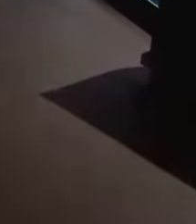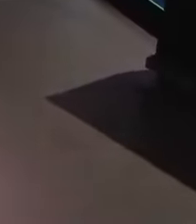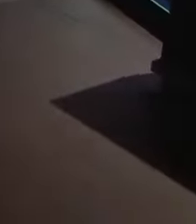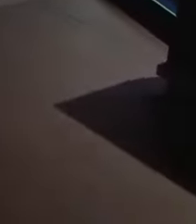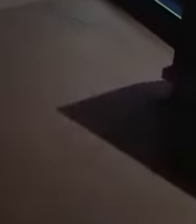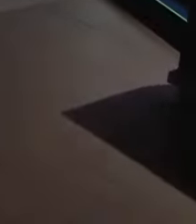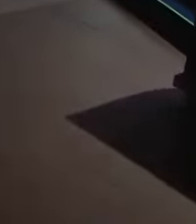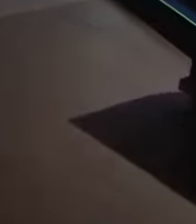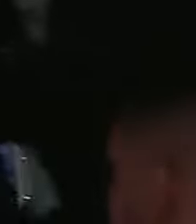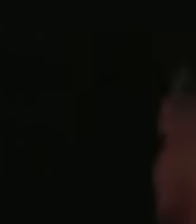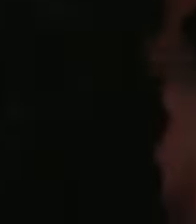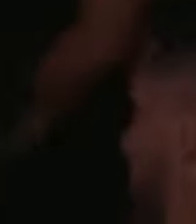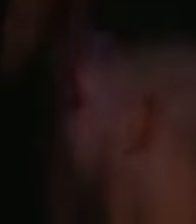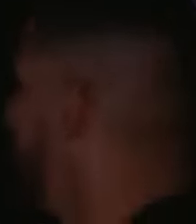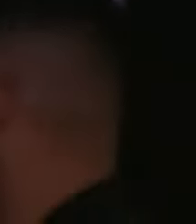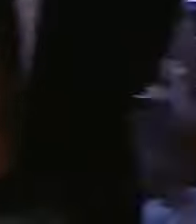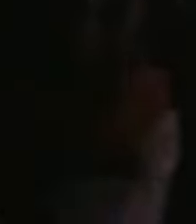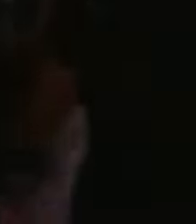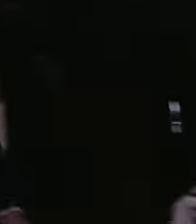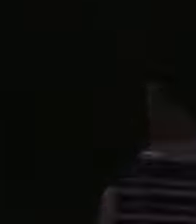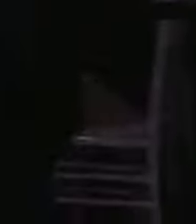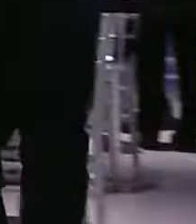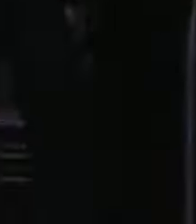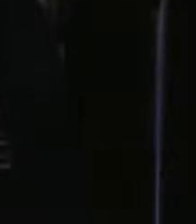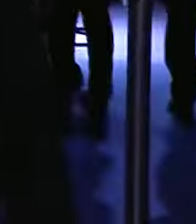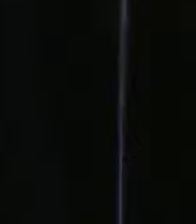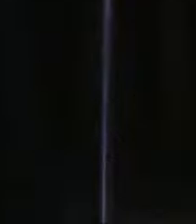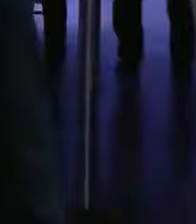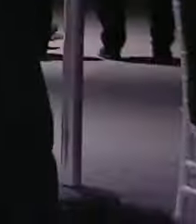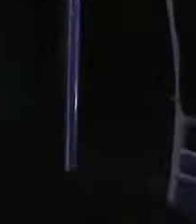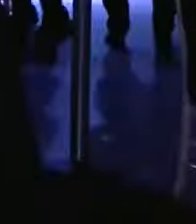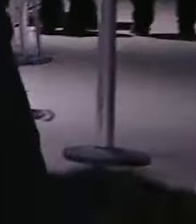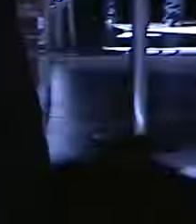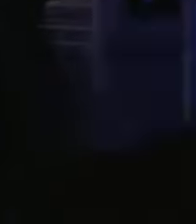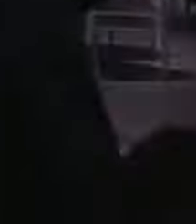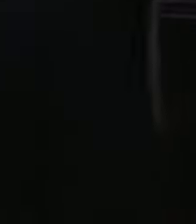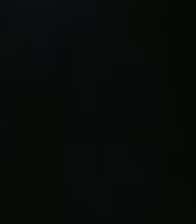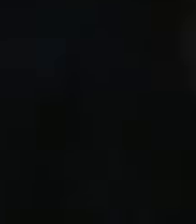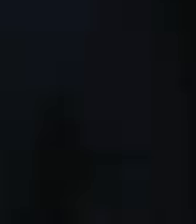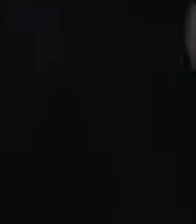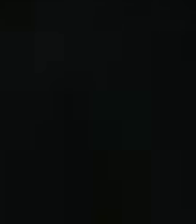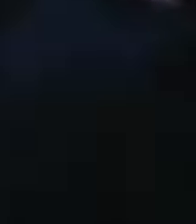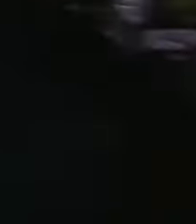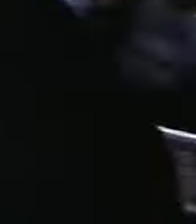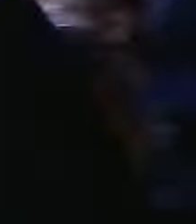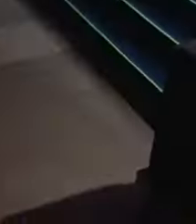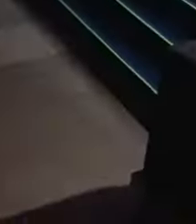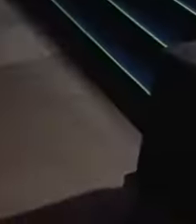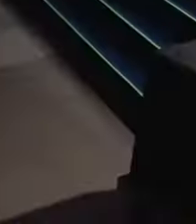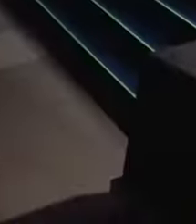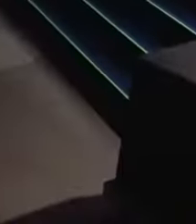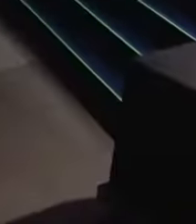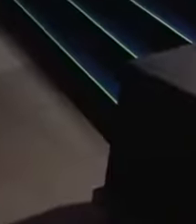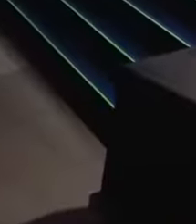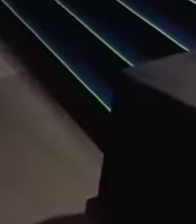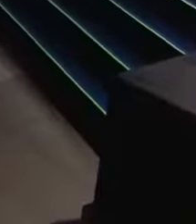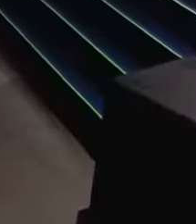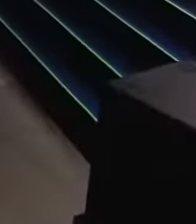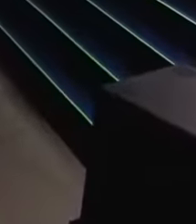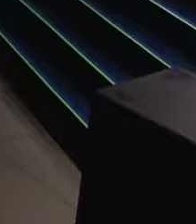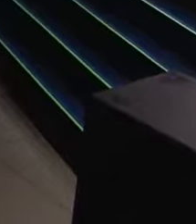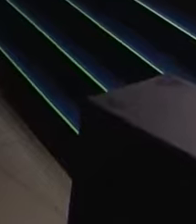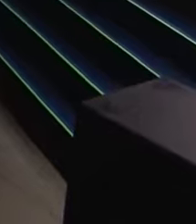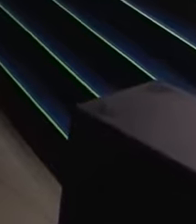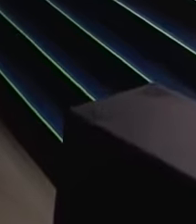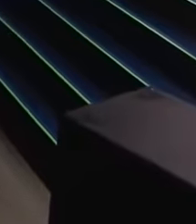Matonense, e se destacou no Paulistão Série A2 do ano passado. Não é à toa que hoje é jogador